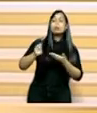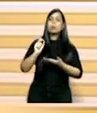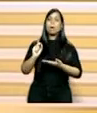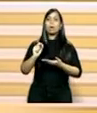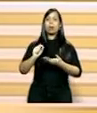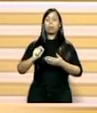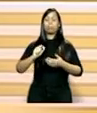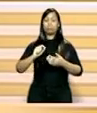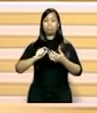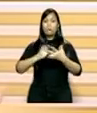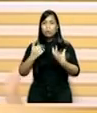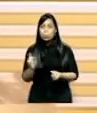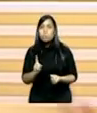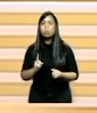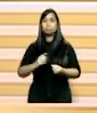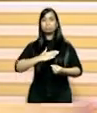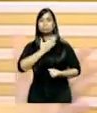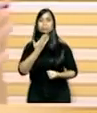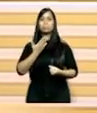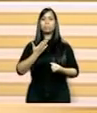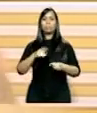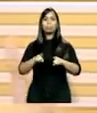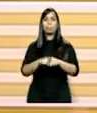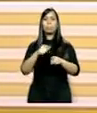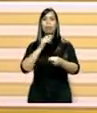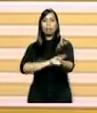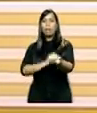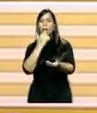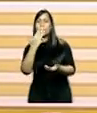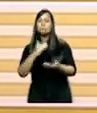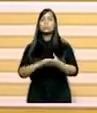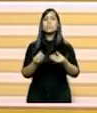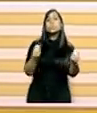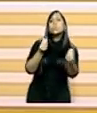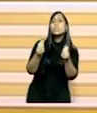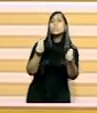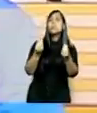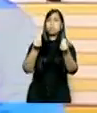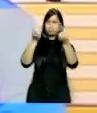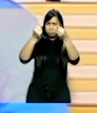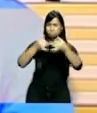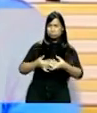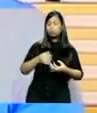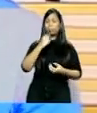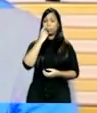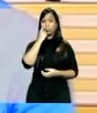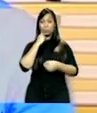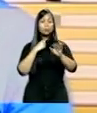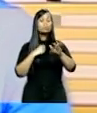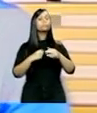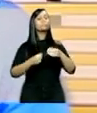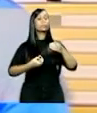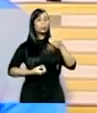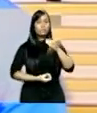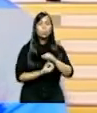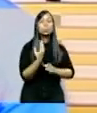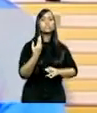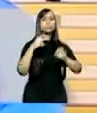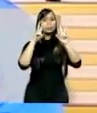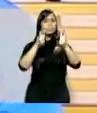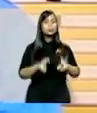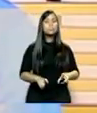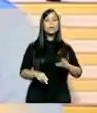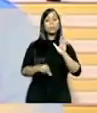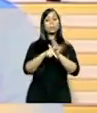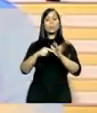e racismo. Eles aparecem juntos, há uma linha, quem vem primeiro? Como é que é essa questão? A origem dessa questão é a nossa